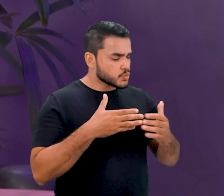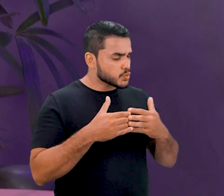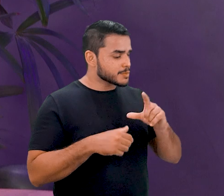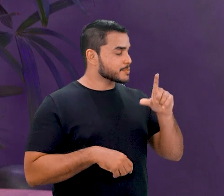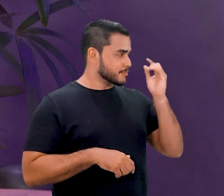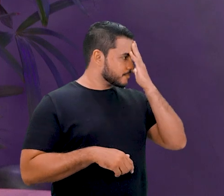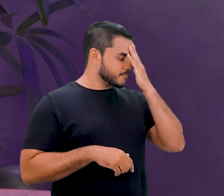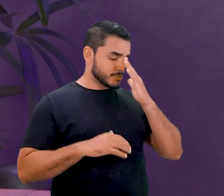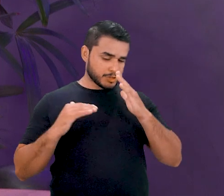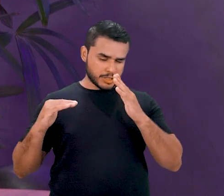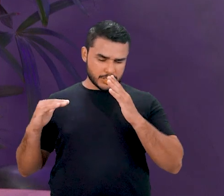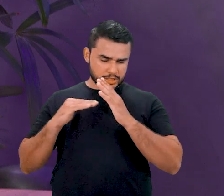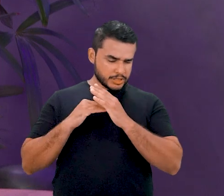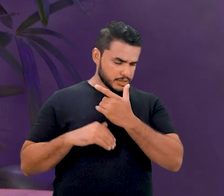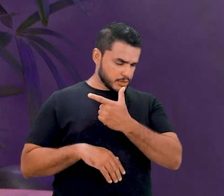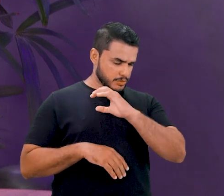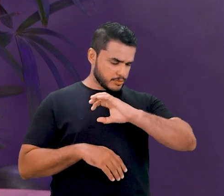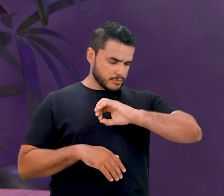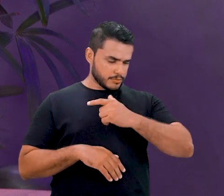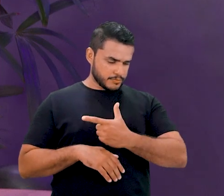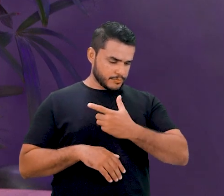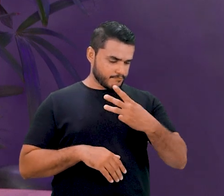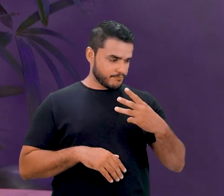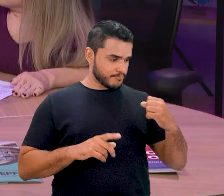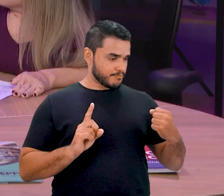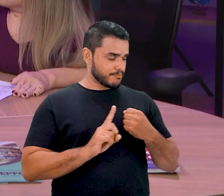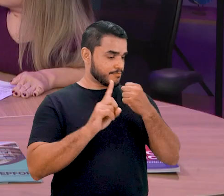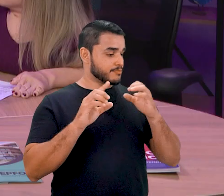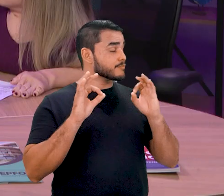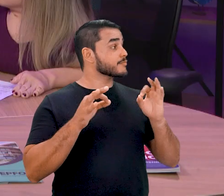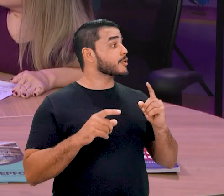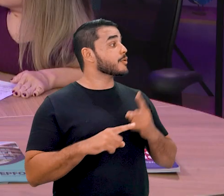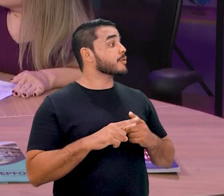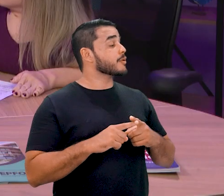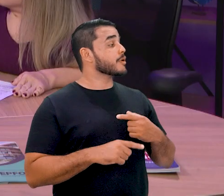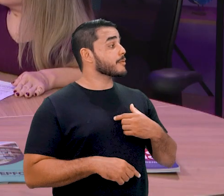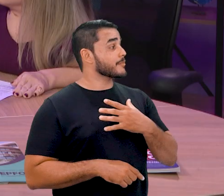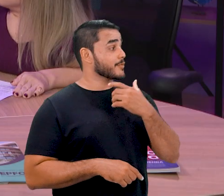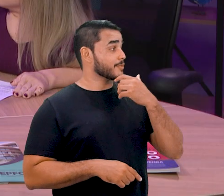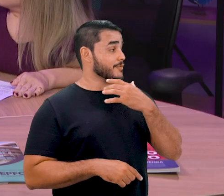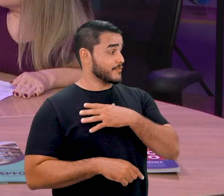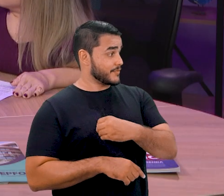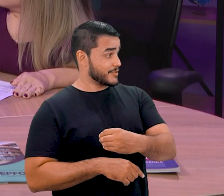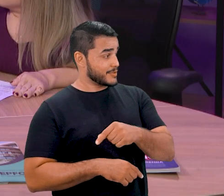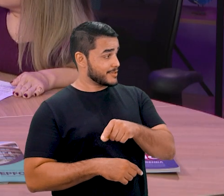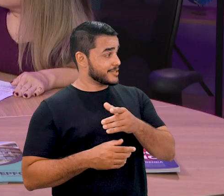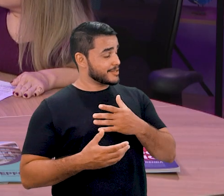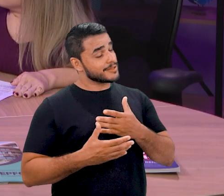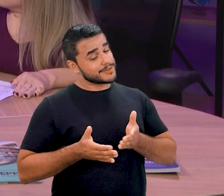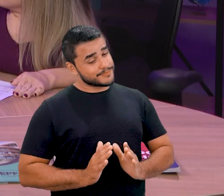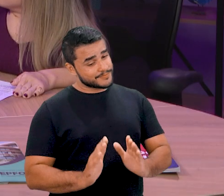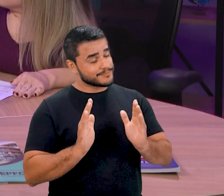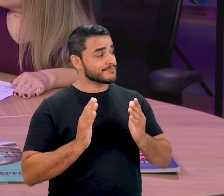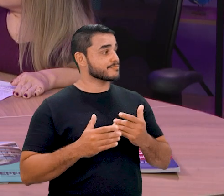até 2023, e 2023 foi um ano bem impactante para mim, porque foi o ano que eu fui mãe. Então, assim, eu já